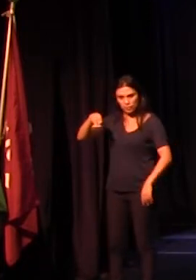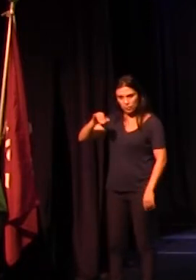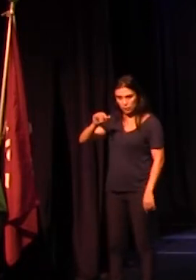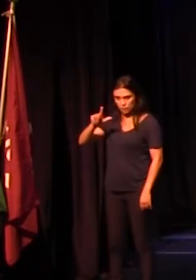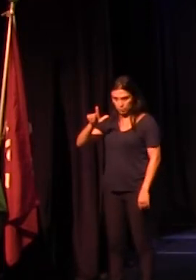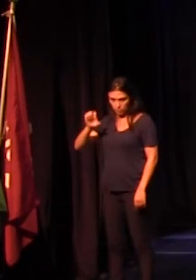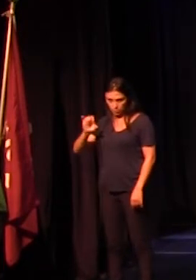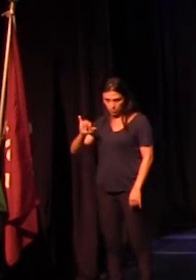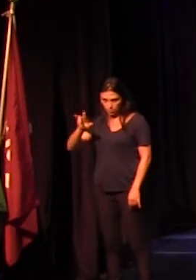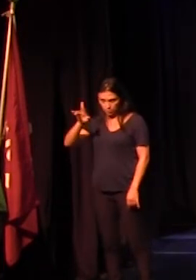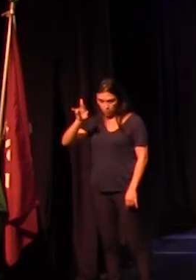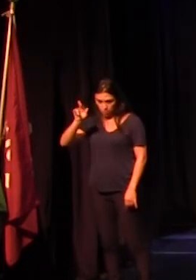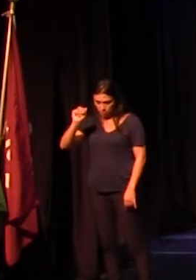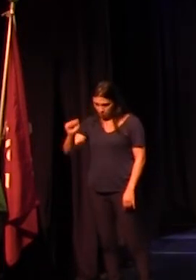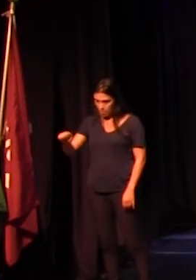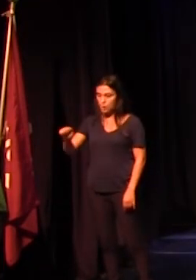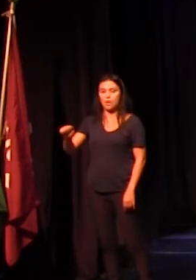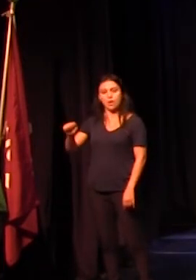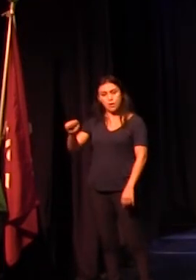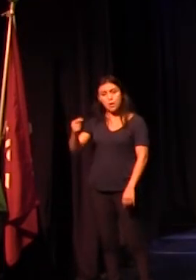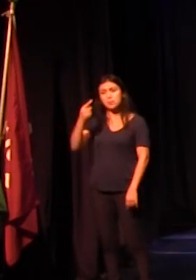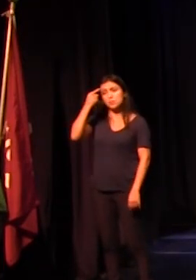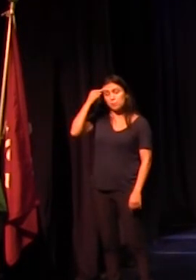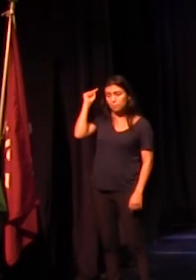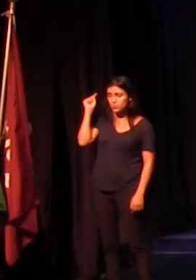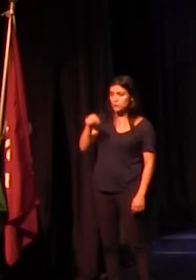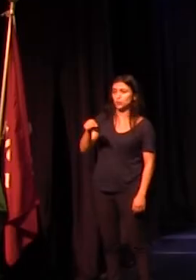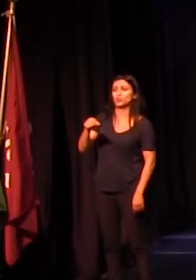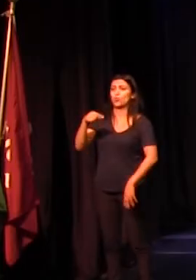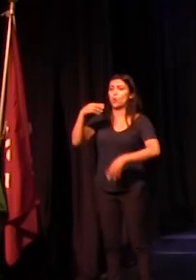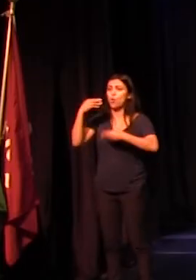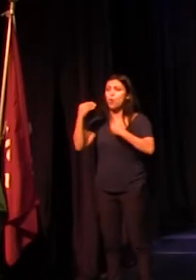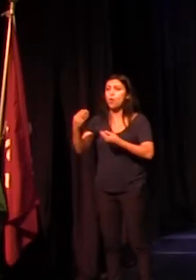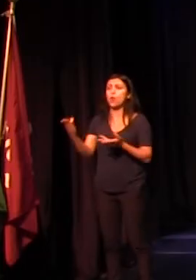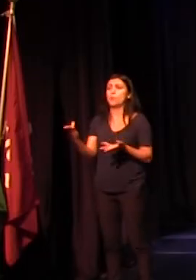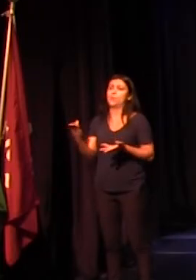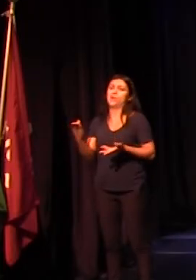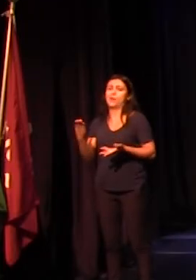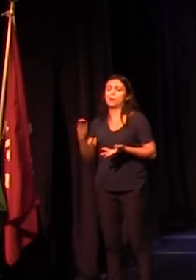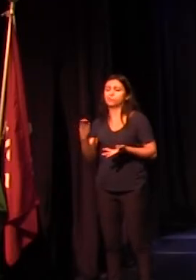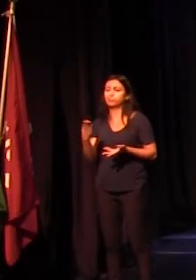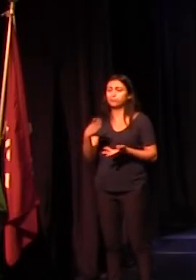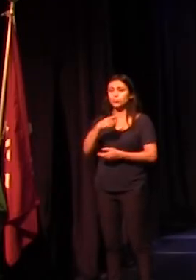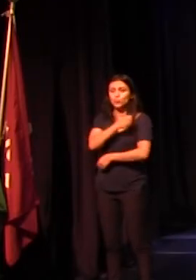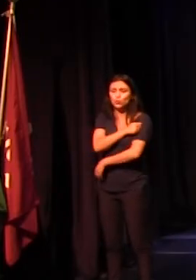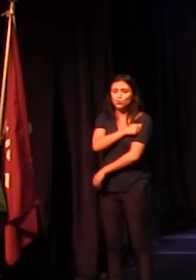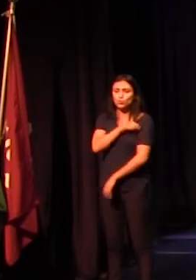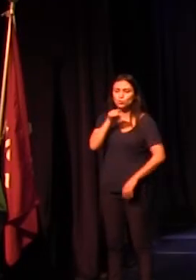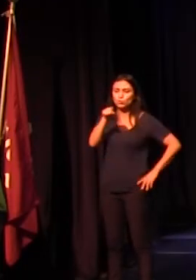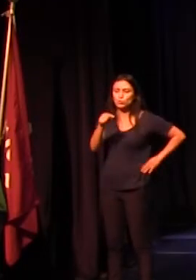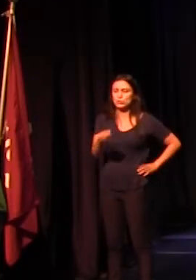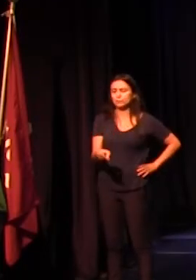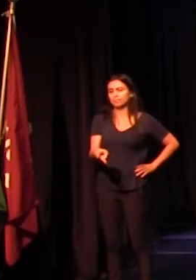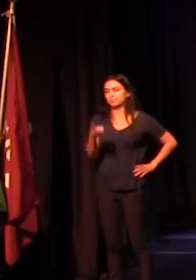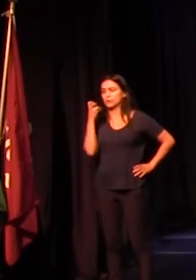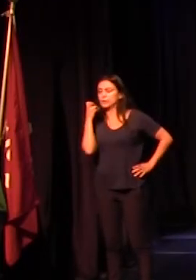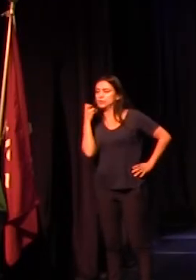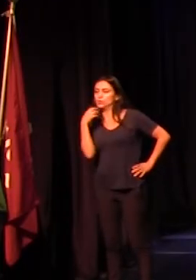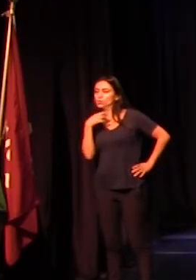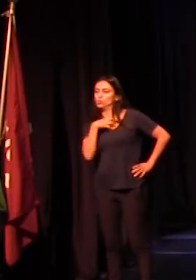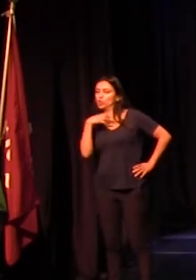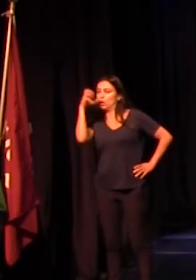nisso, nesta questão, né? De como que a gente pode identificar esses nossos estudantes e como nós